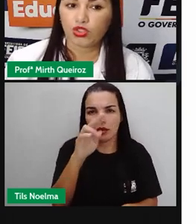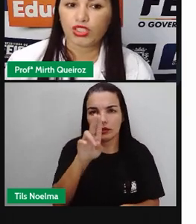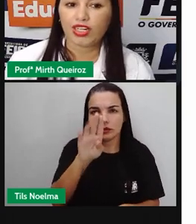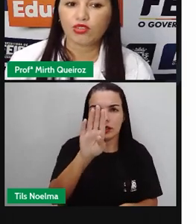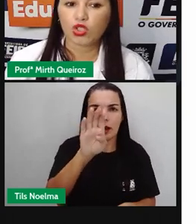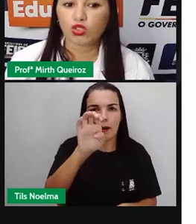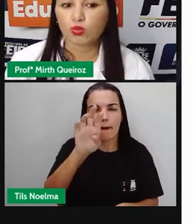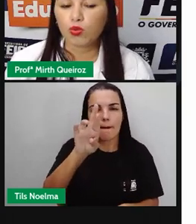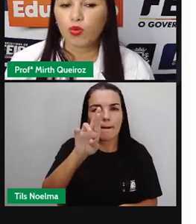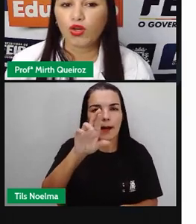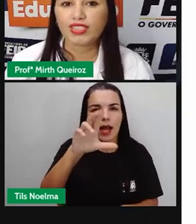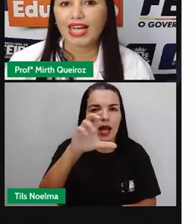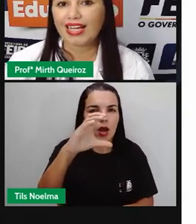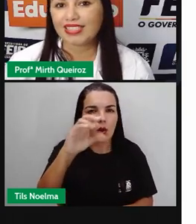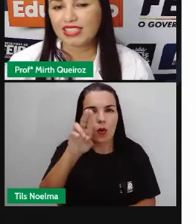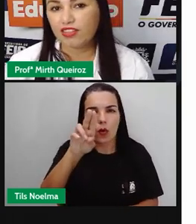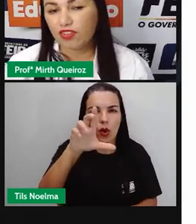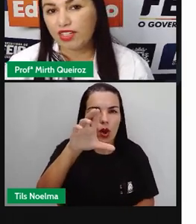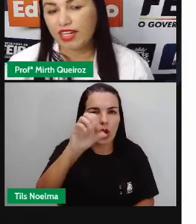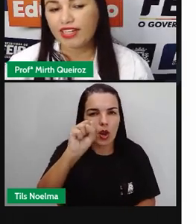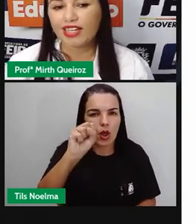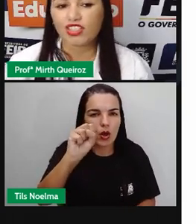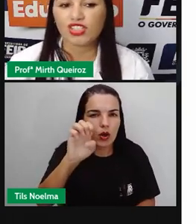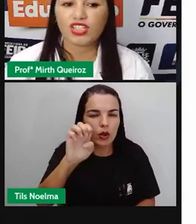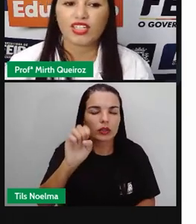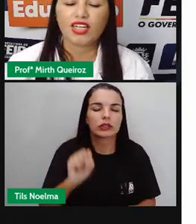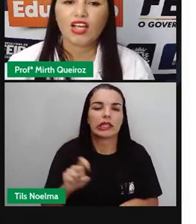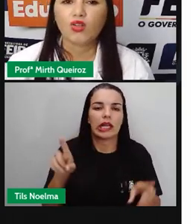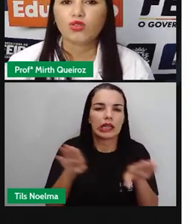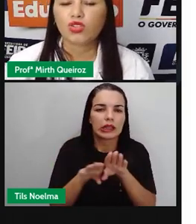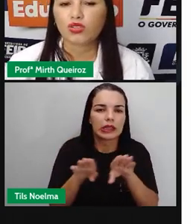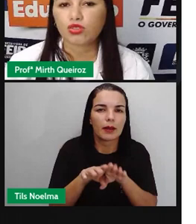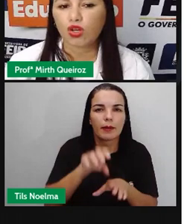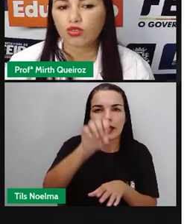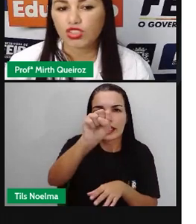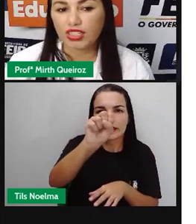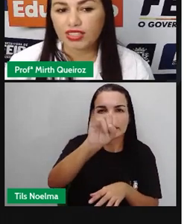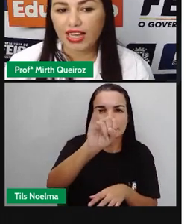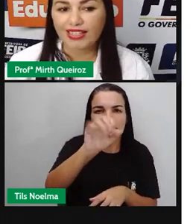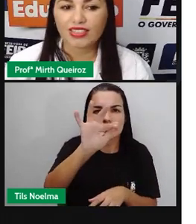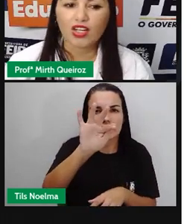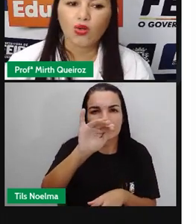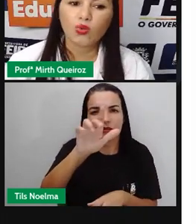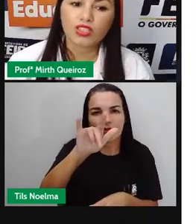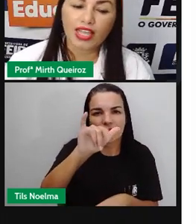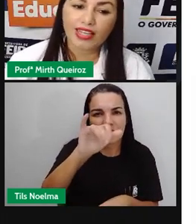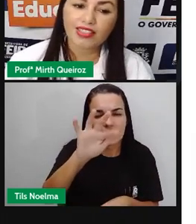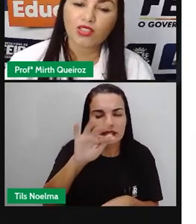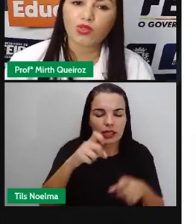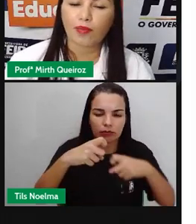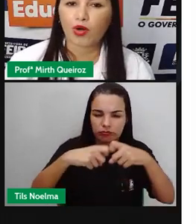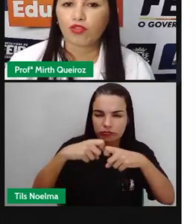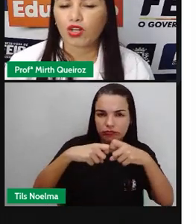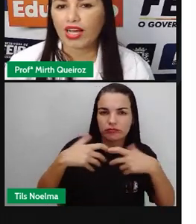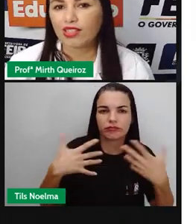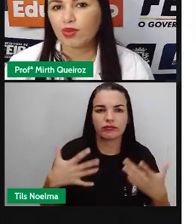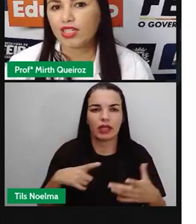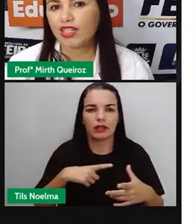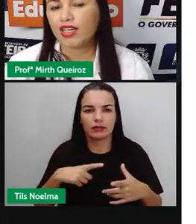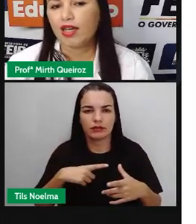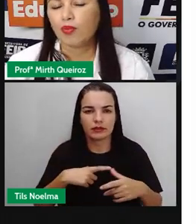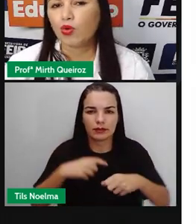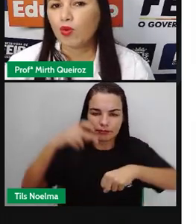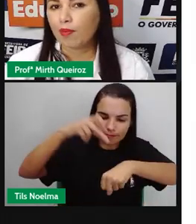prejudica e os nossos pulmões a sífilis né que atinge aí os nossos órgãos genitais o tétano que é